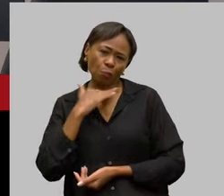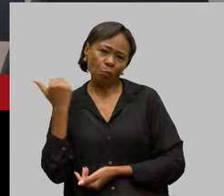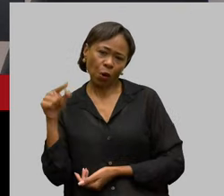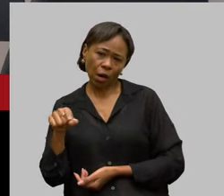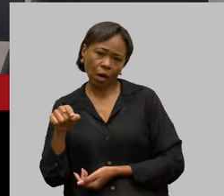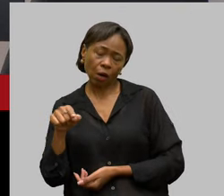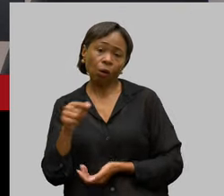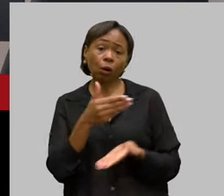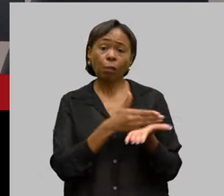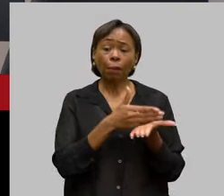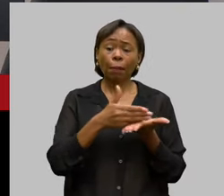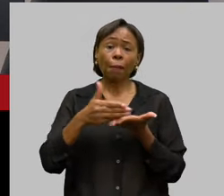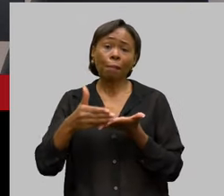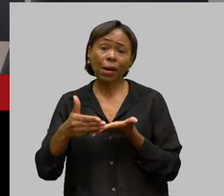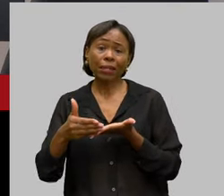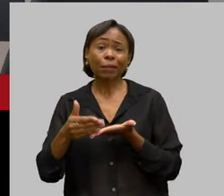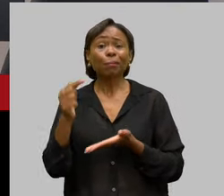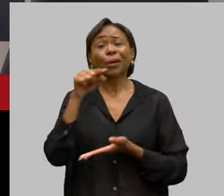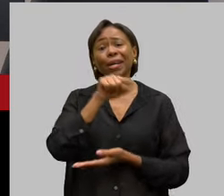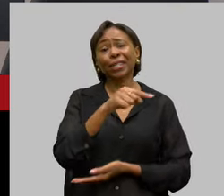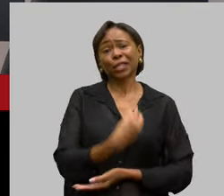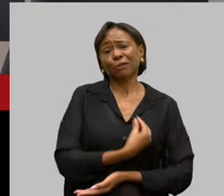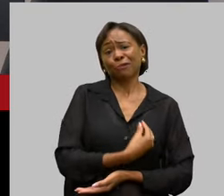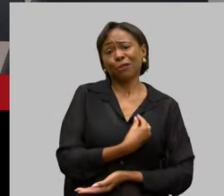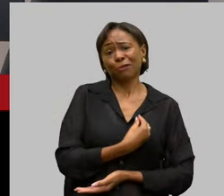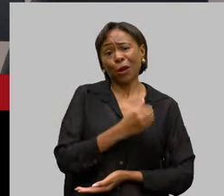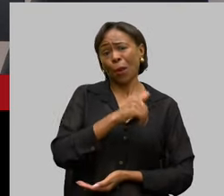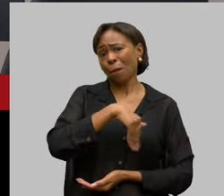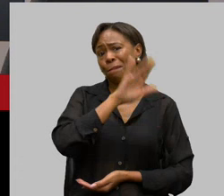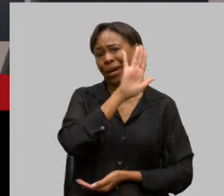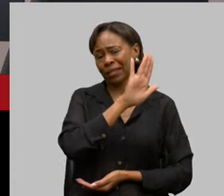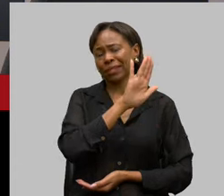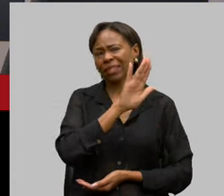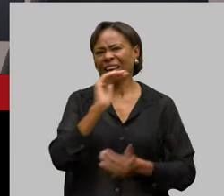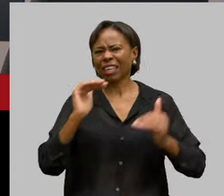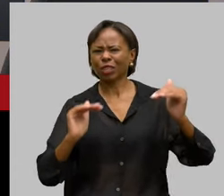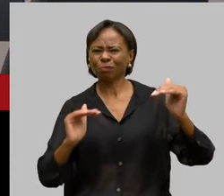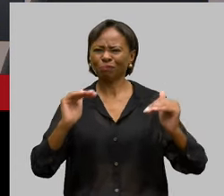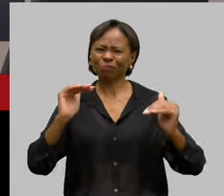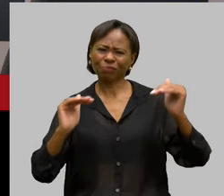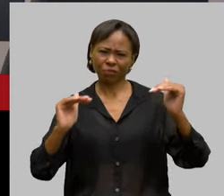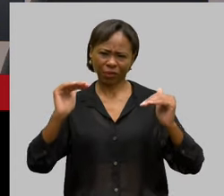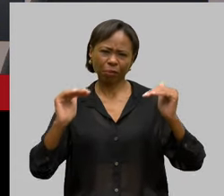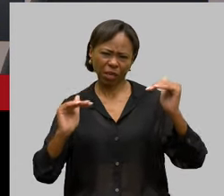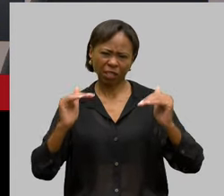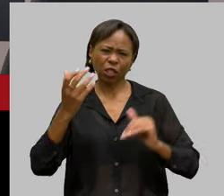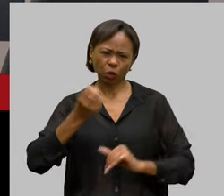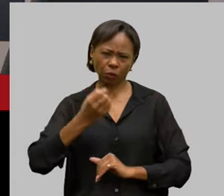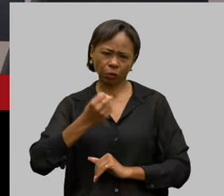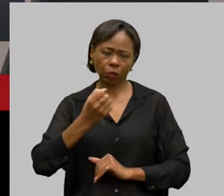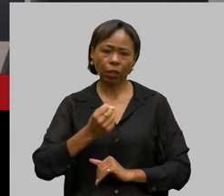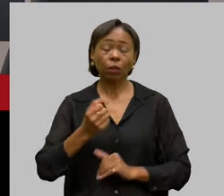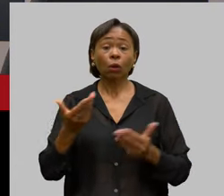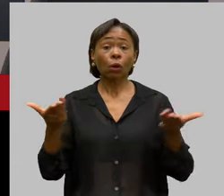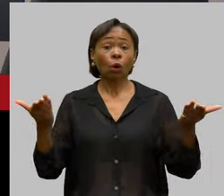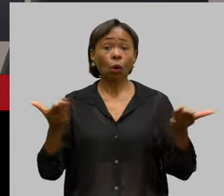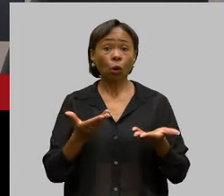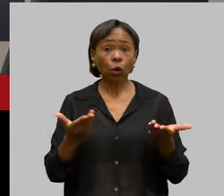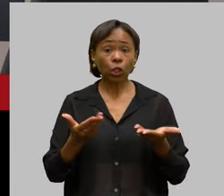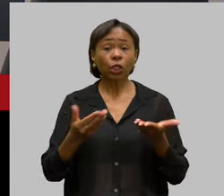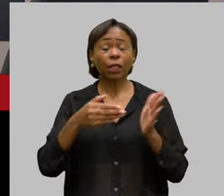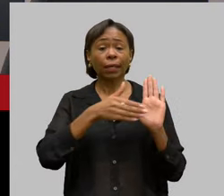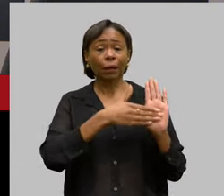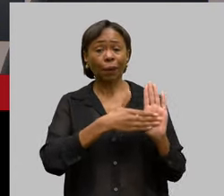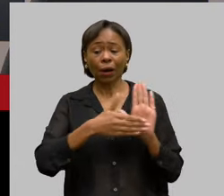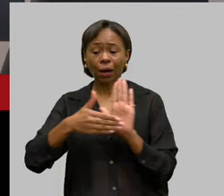financiada por aquele que sobreviveu demais é uma lógica de mutualismo entre os segurados fato é que nós temos hoje nos regimes